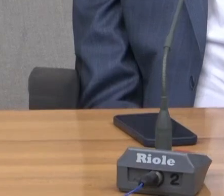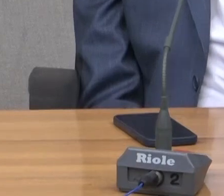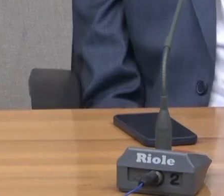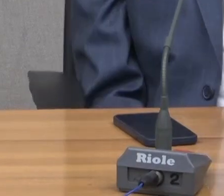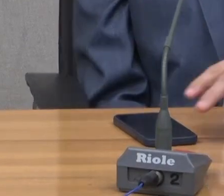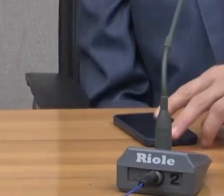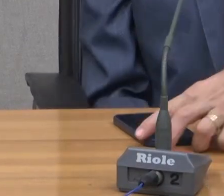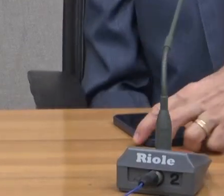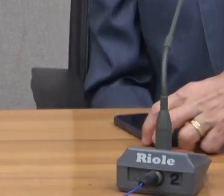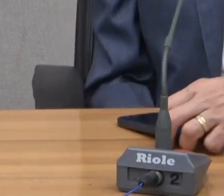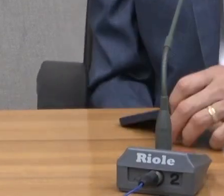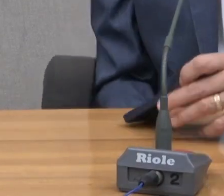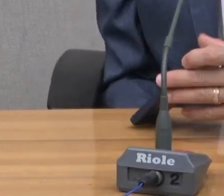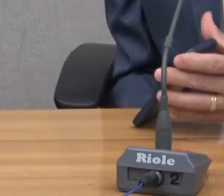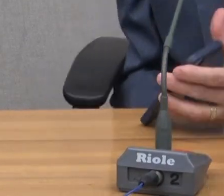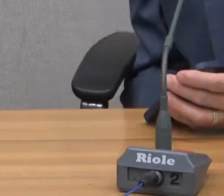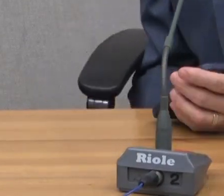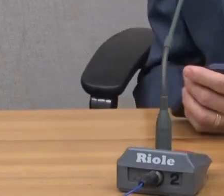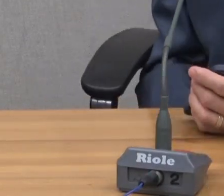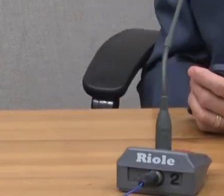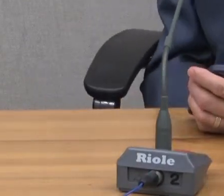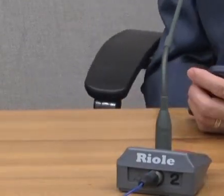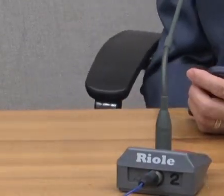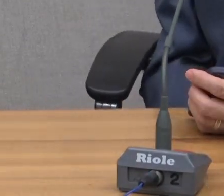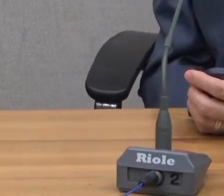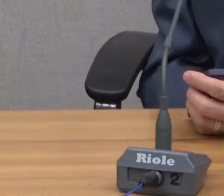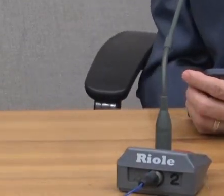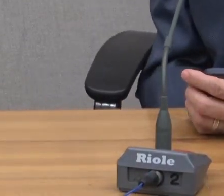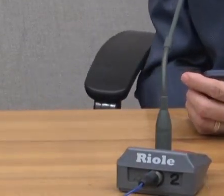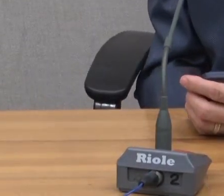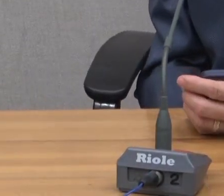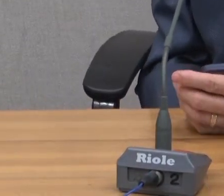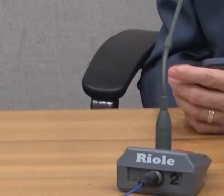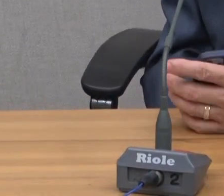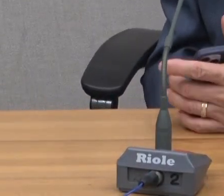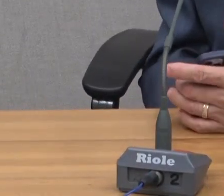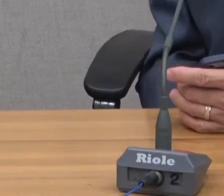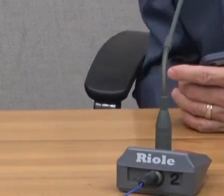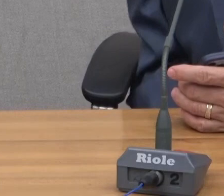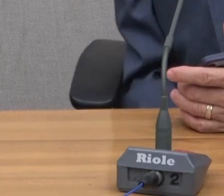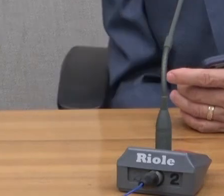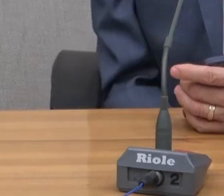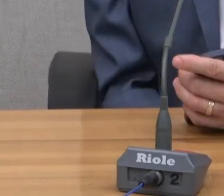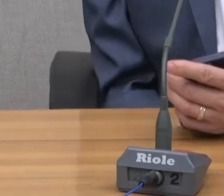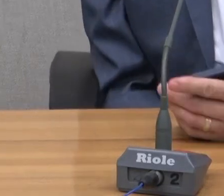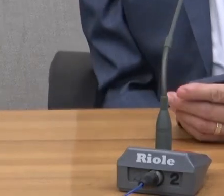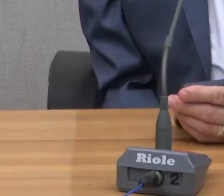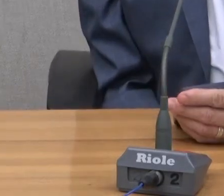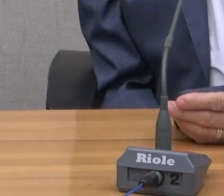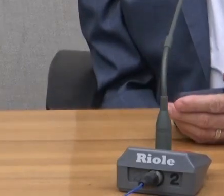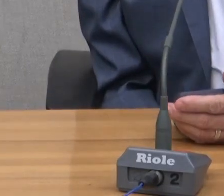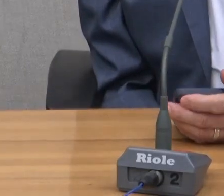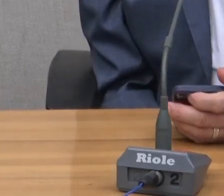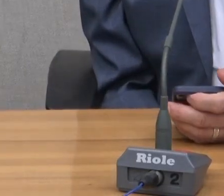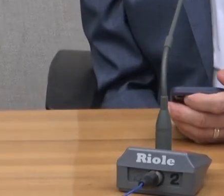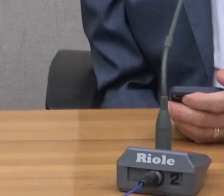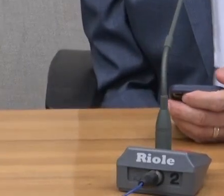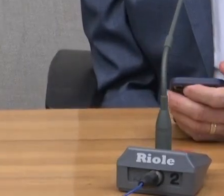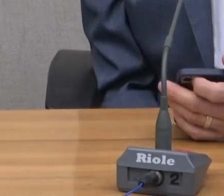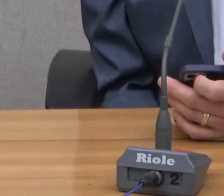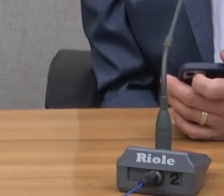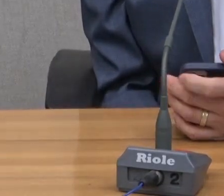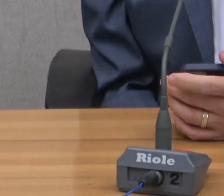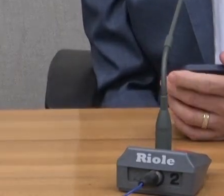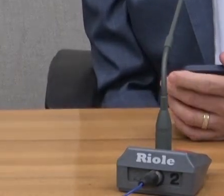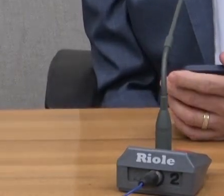eu agradeço a presença dos membros dessa comissão a você que nos assistiu pelo YouTube pela TV Câmara e assim encerro